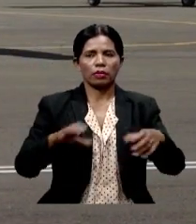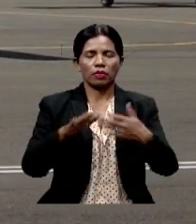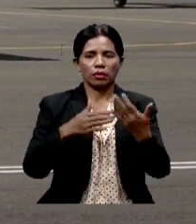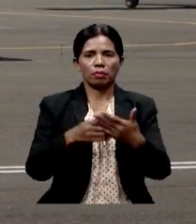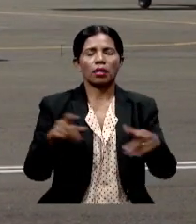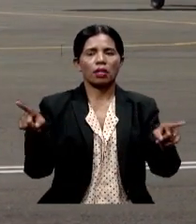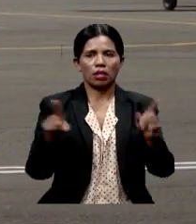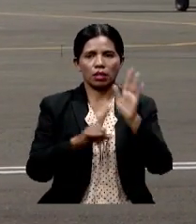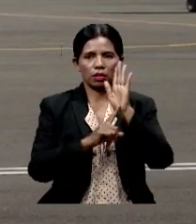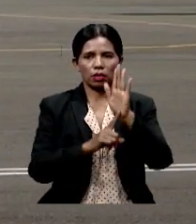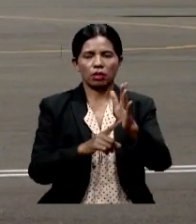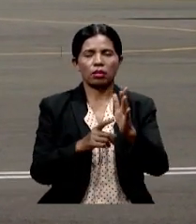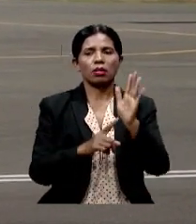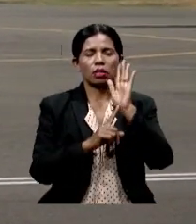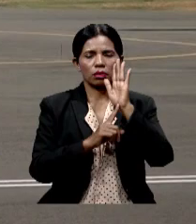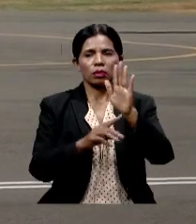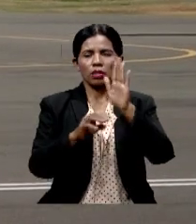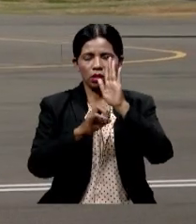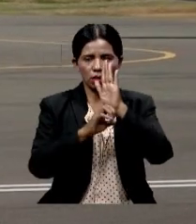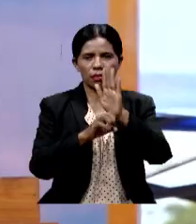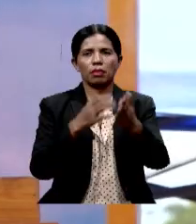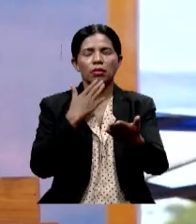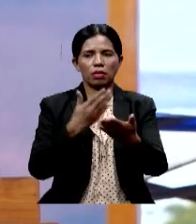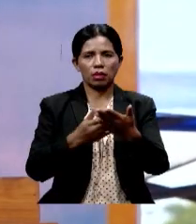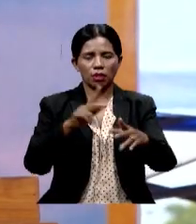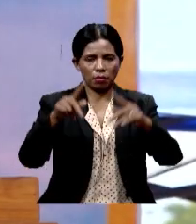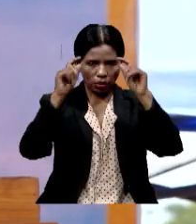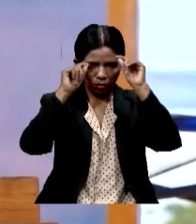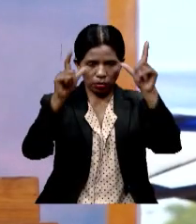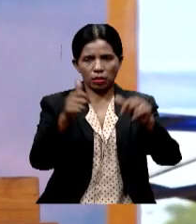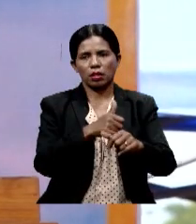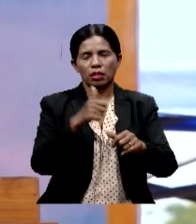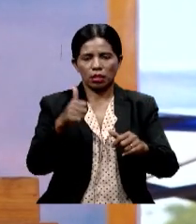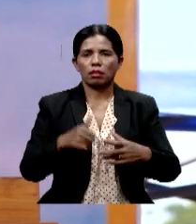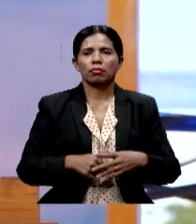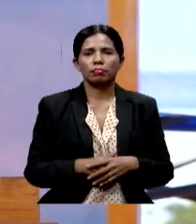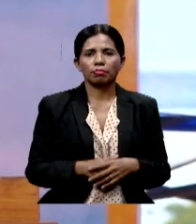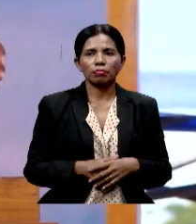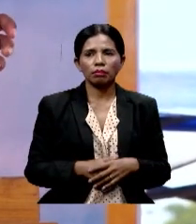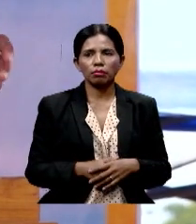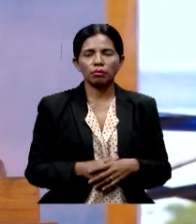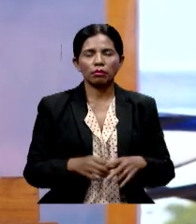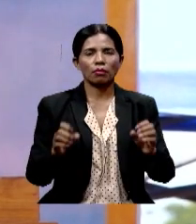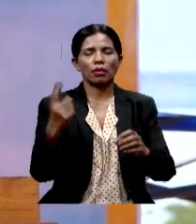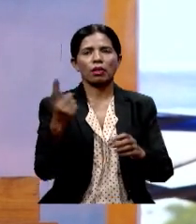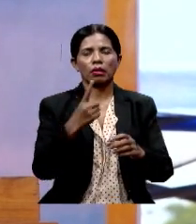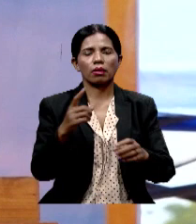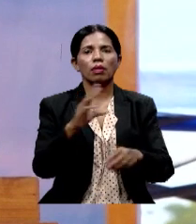sai inspiração para Timor-Leste, lá o